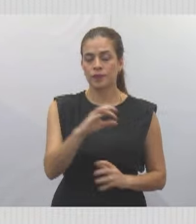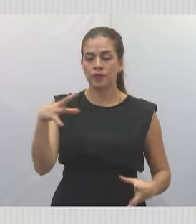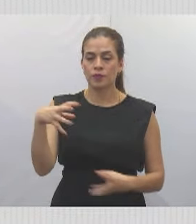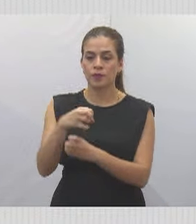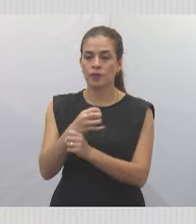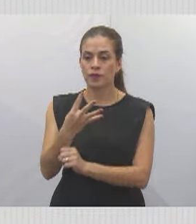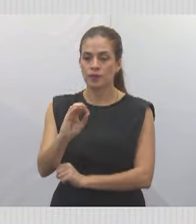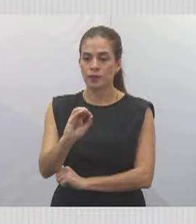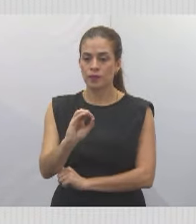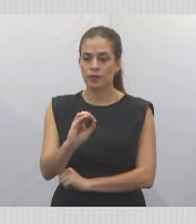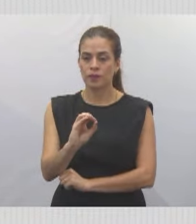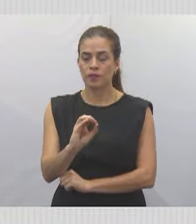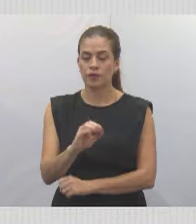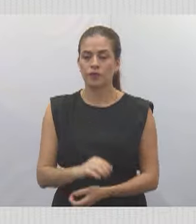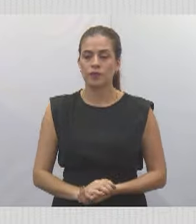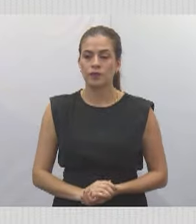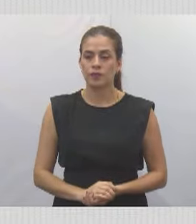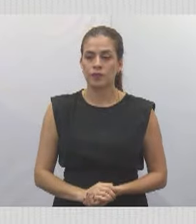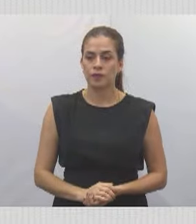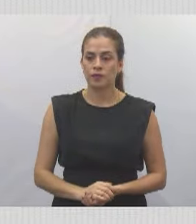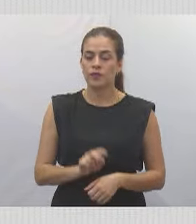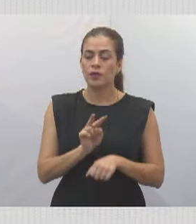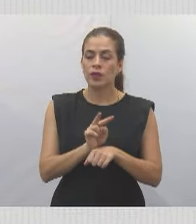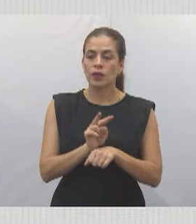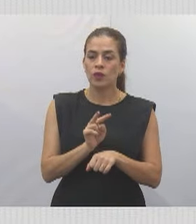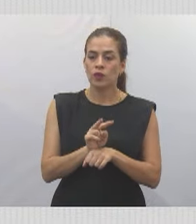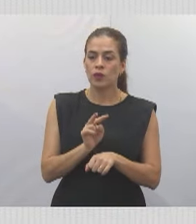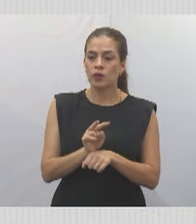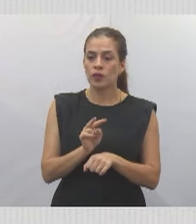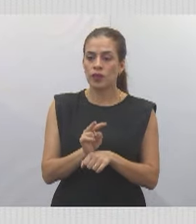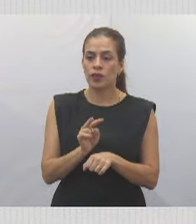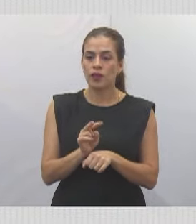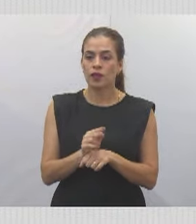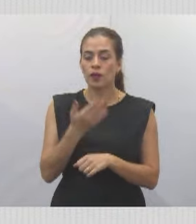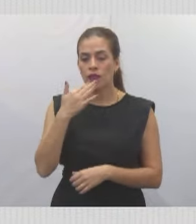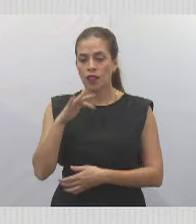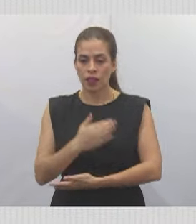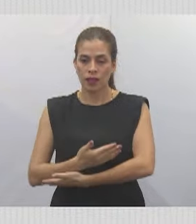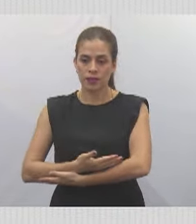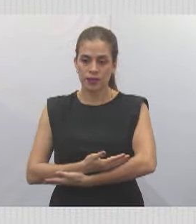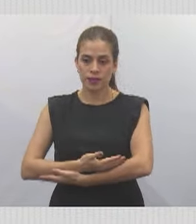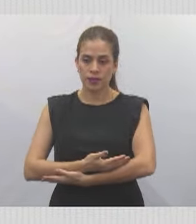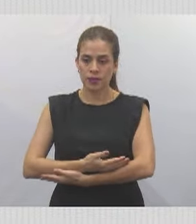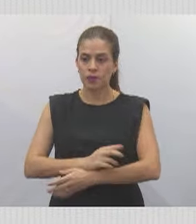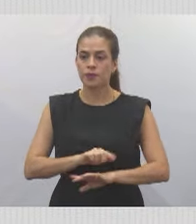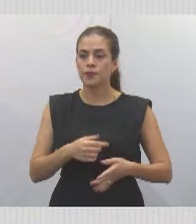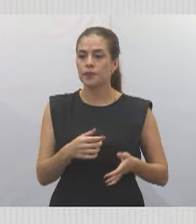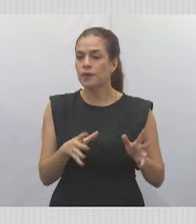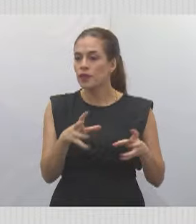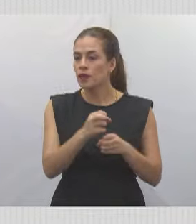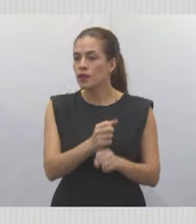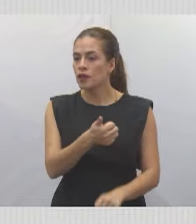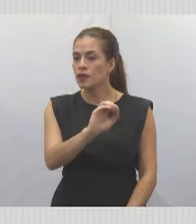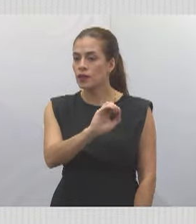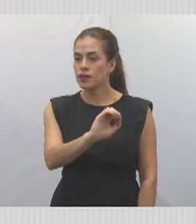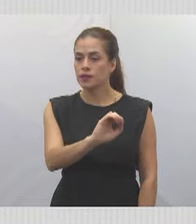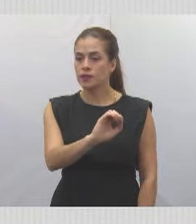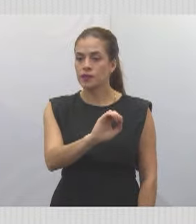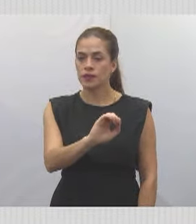no total. Unidade de cuidados neonatais, temos 10 no Hospital São Francisco, totalizando 10. Total